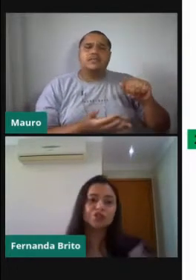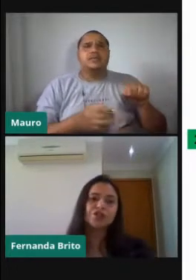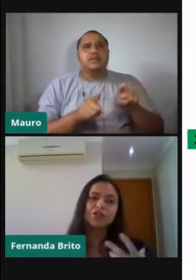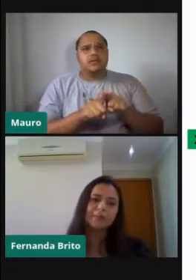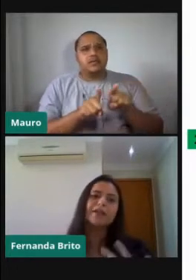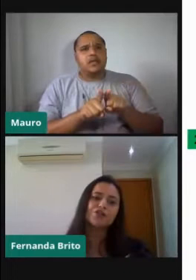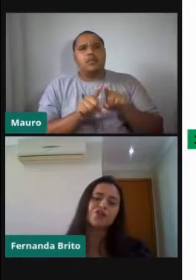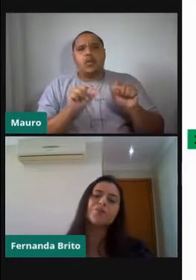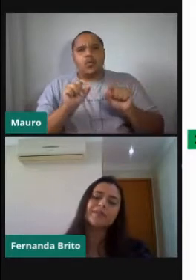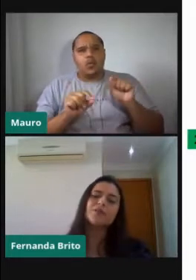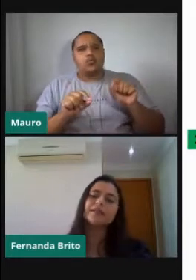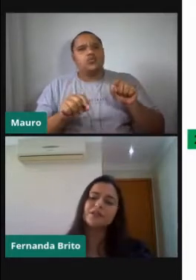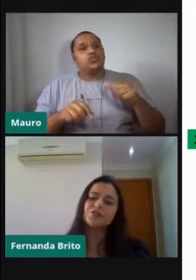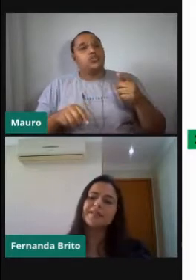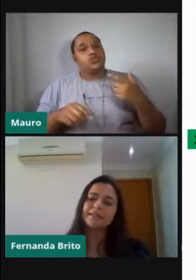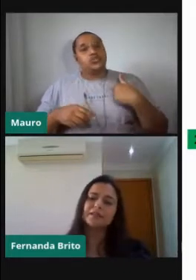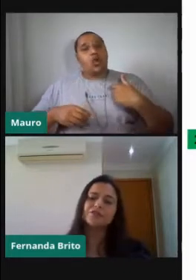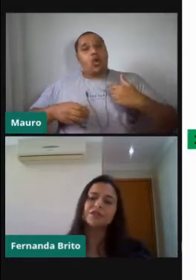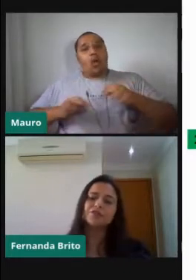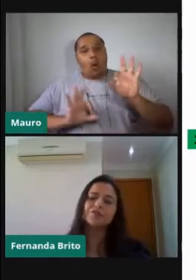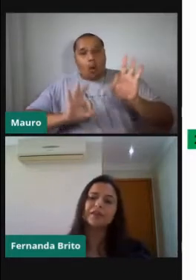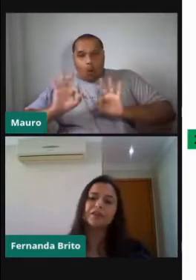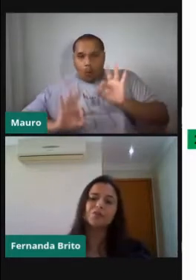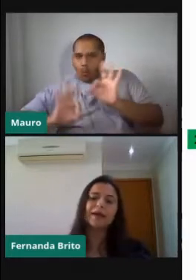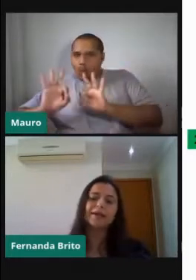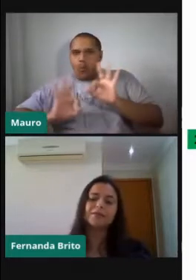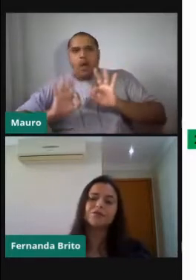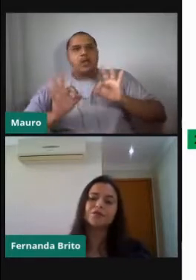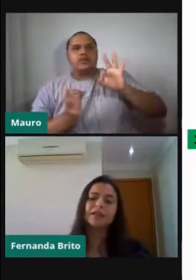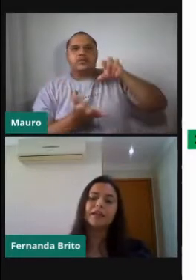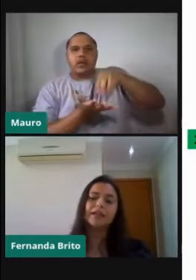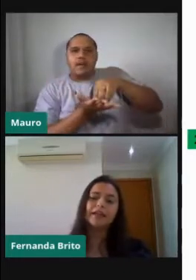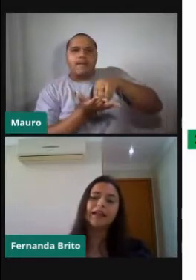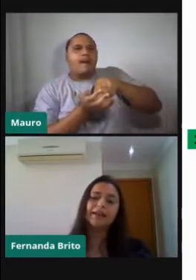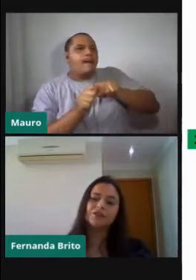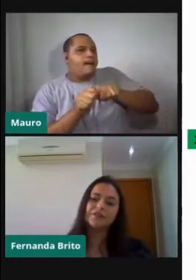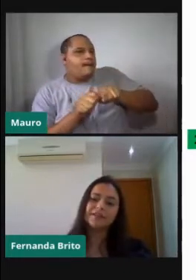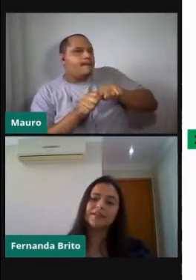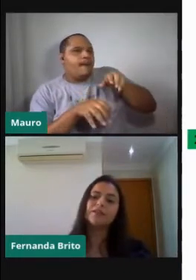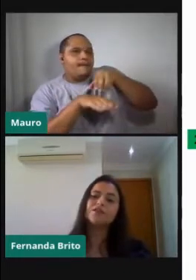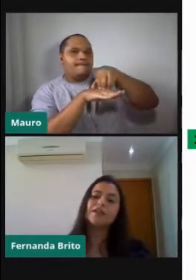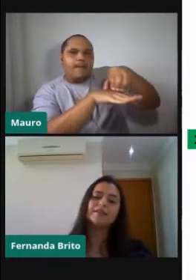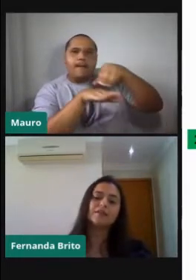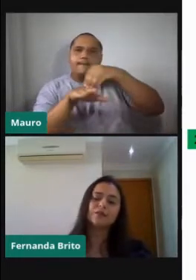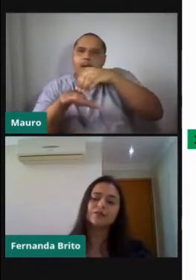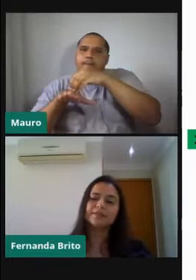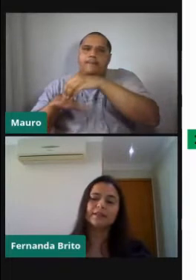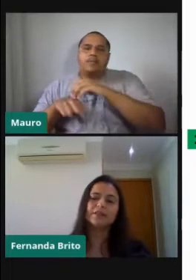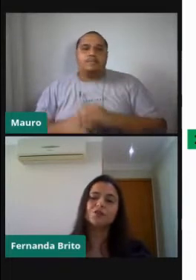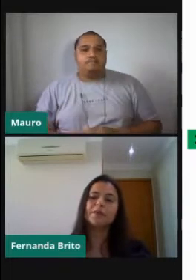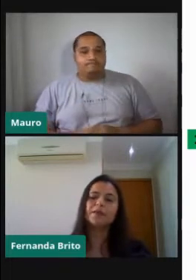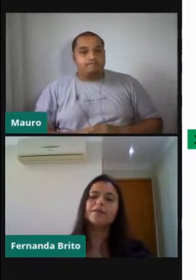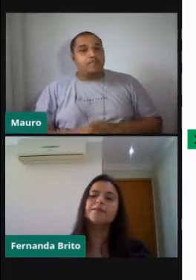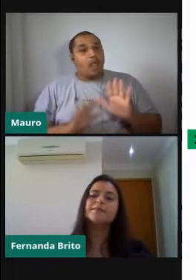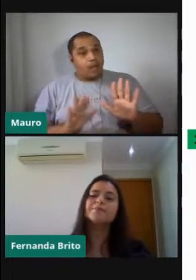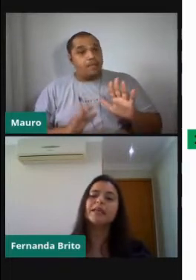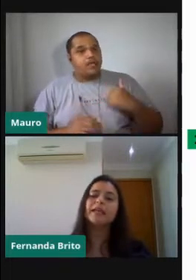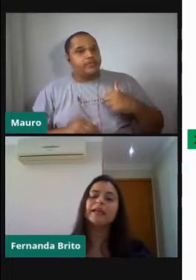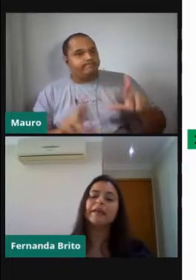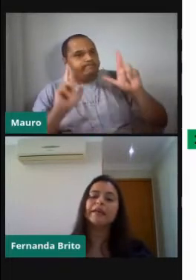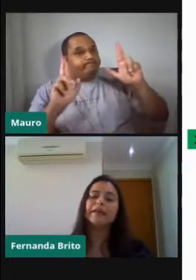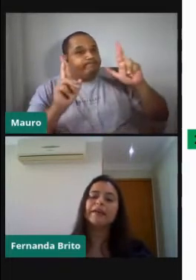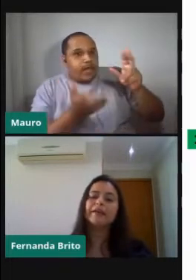na logística para a distribuição dessas vacinas, né, nos diferentes países. E além das vacinas, né, que são a nossa grande